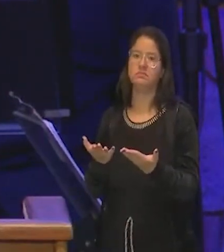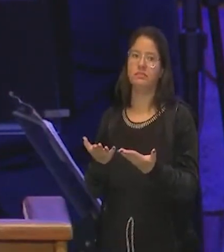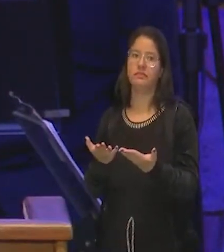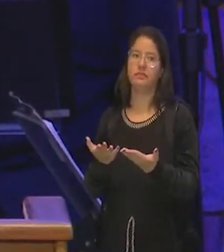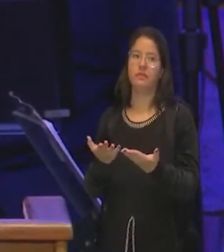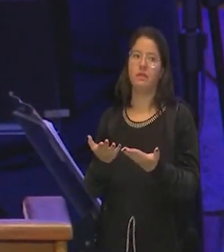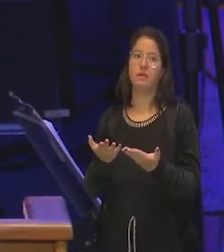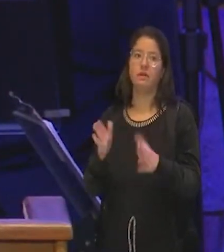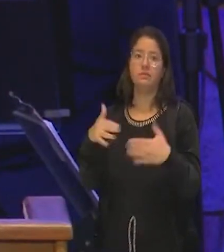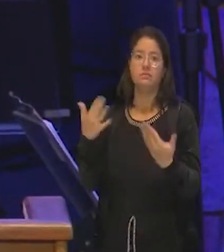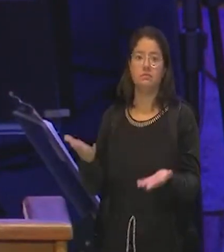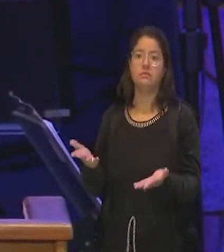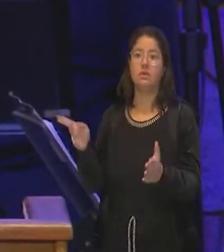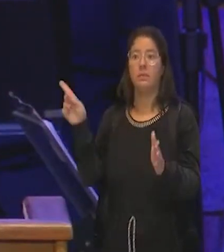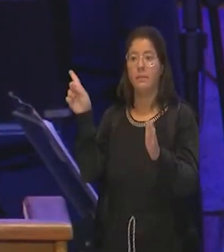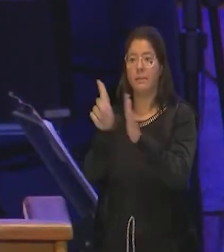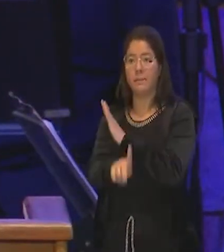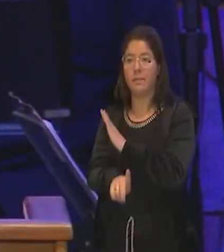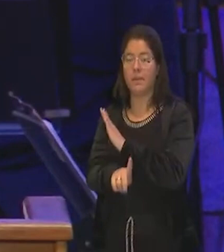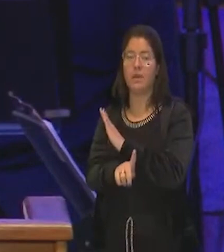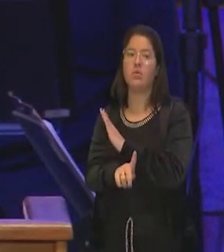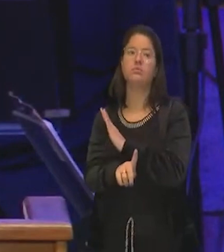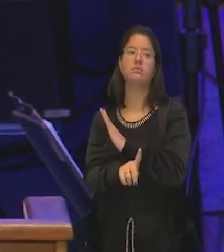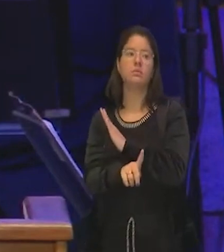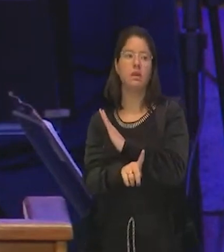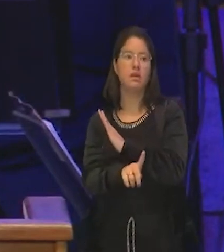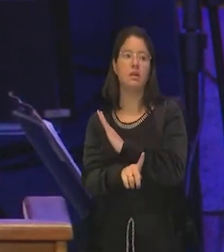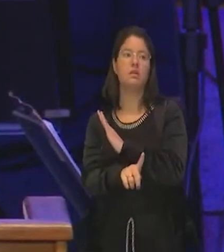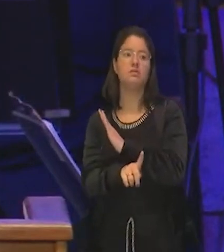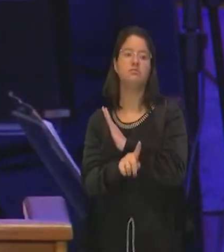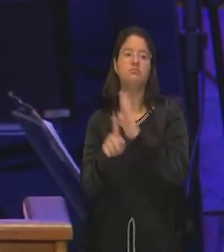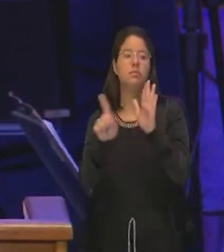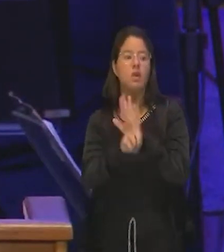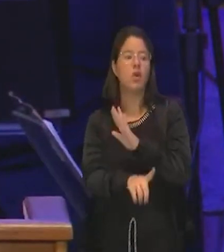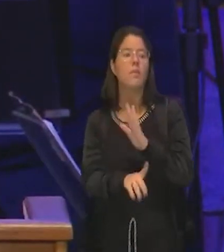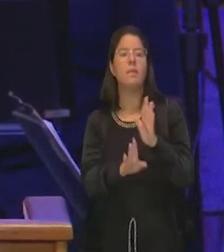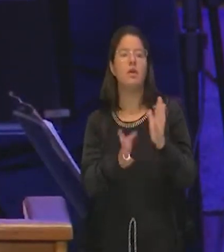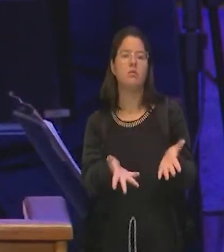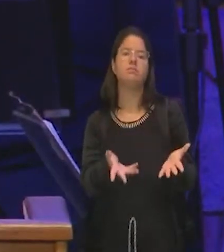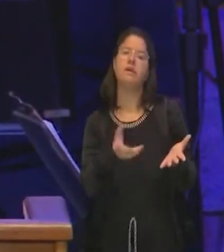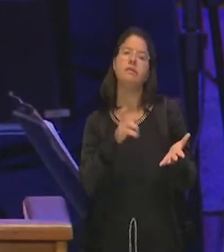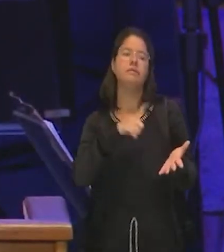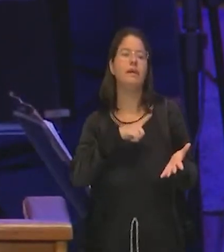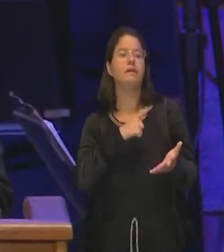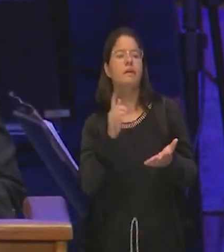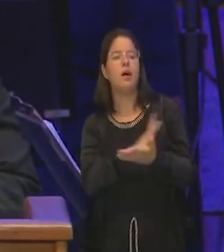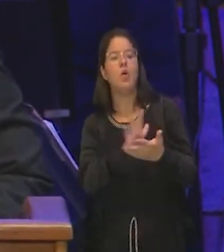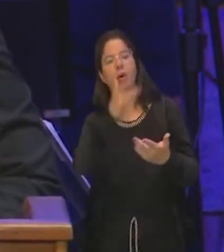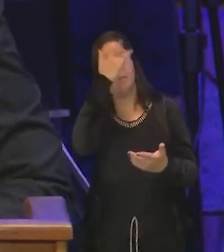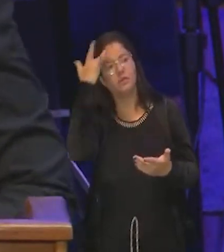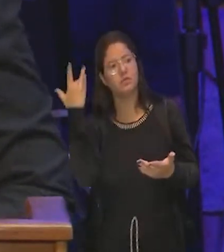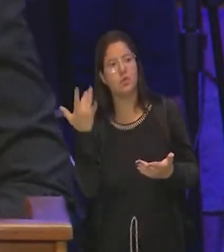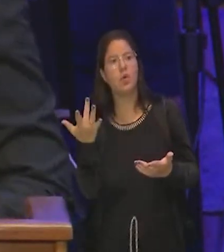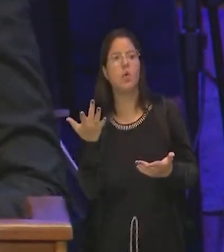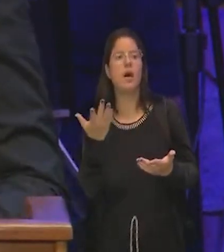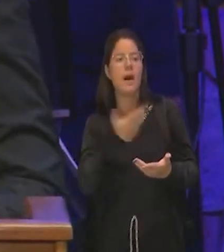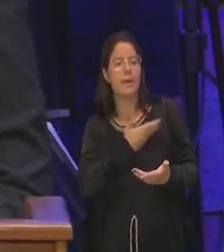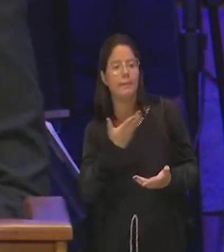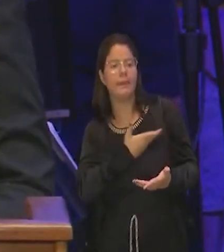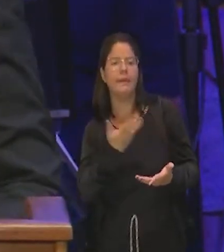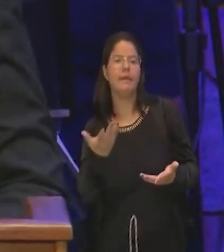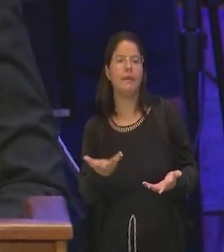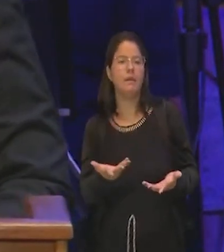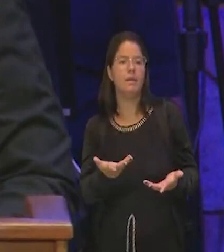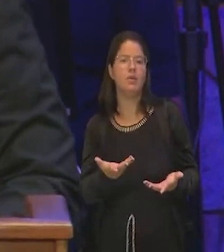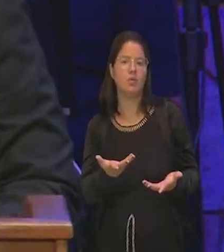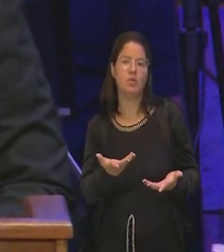você gostaria de convidar para pregar na sua posse, como nós sempre fazemos? Porque às vezes o candidato, a pessoa